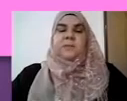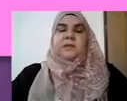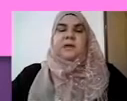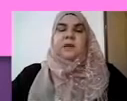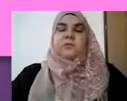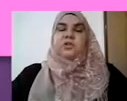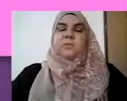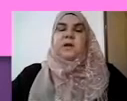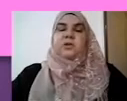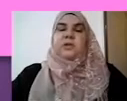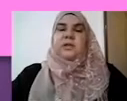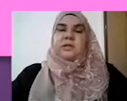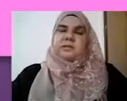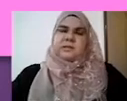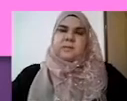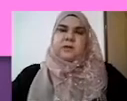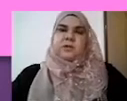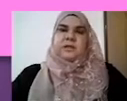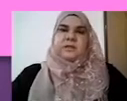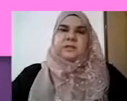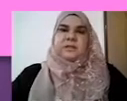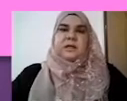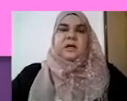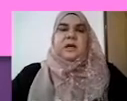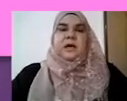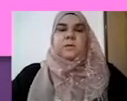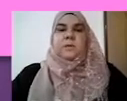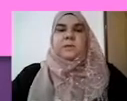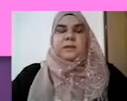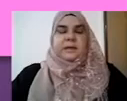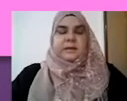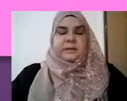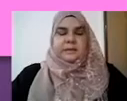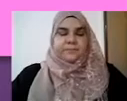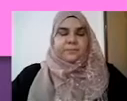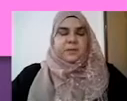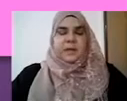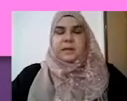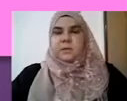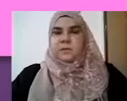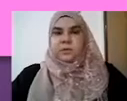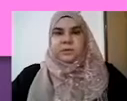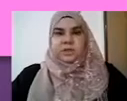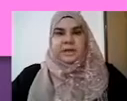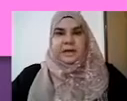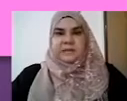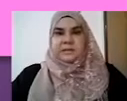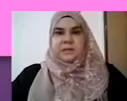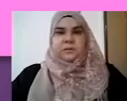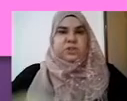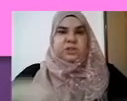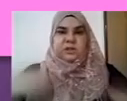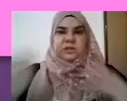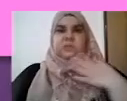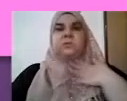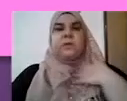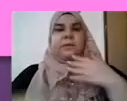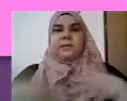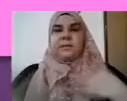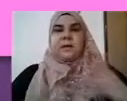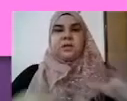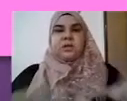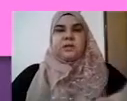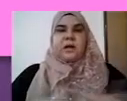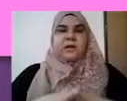sobre os pentágonos de Marjorie Heath. Marjorie Heath era uma americana, ela era uma dona de casa, ela não